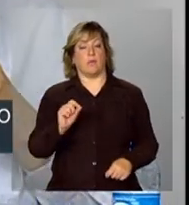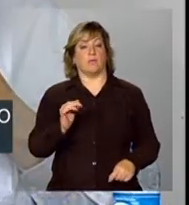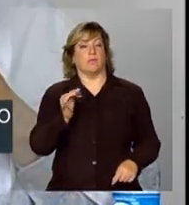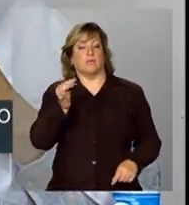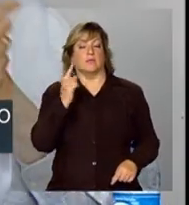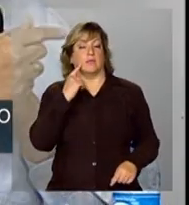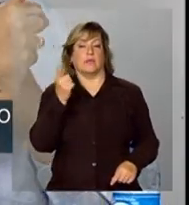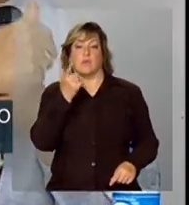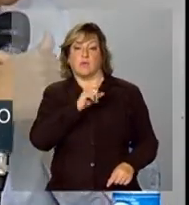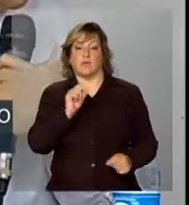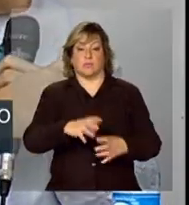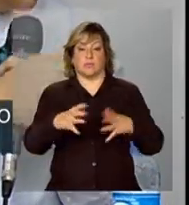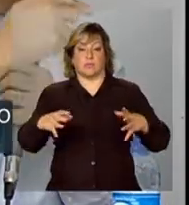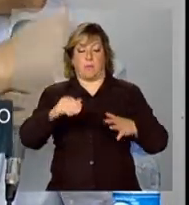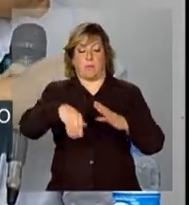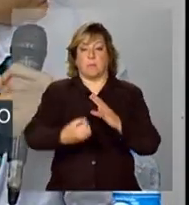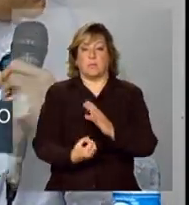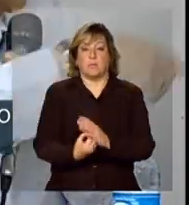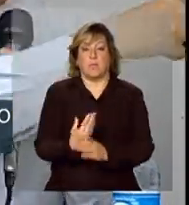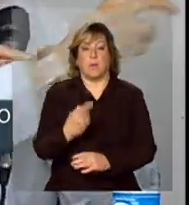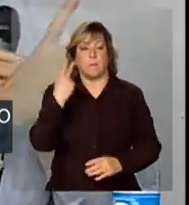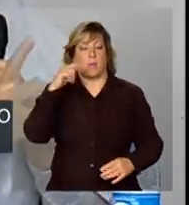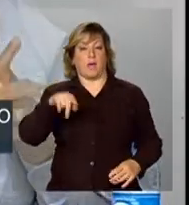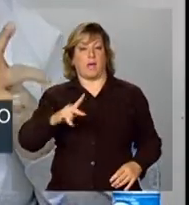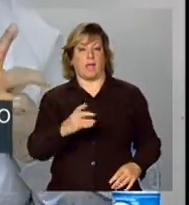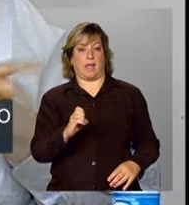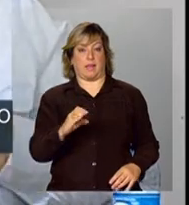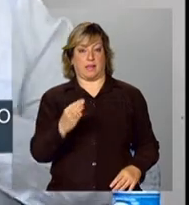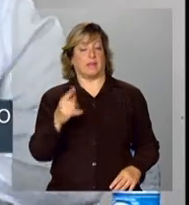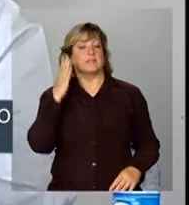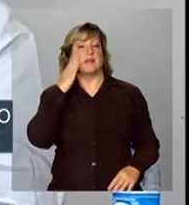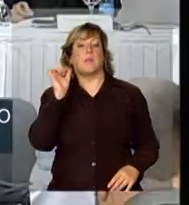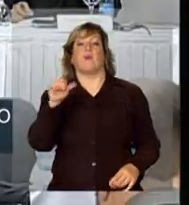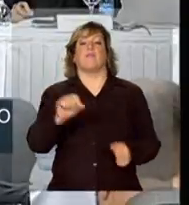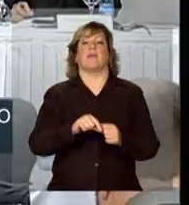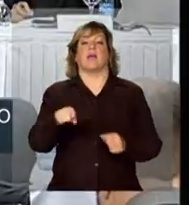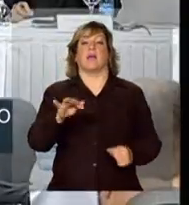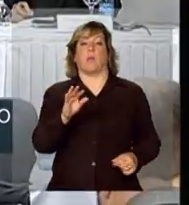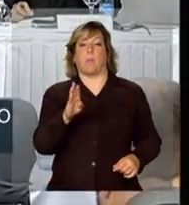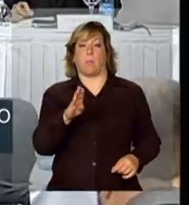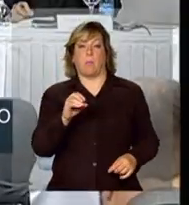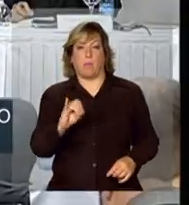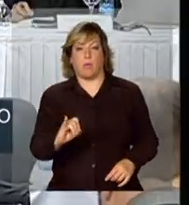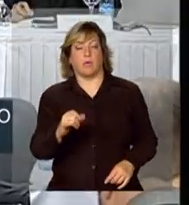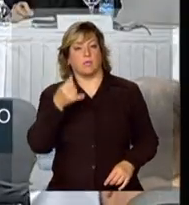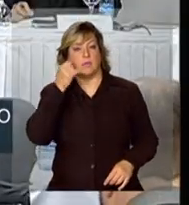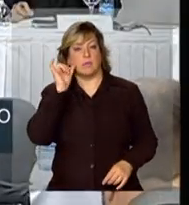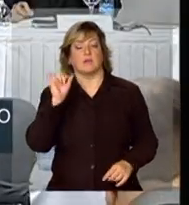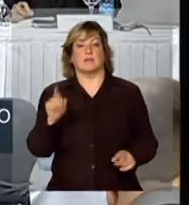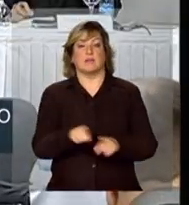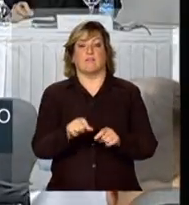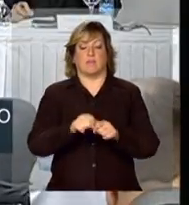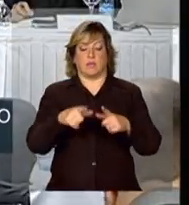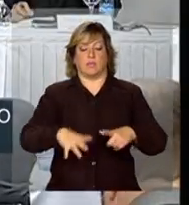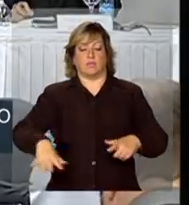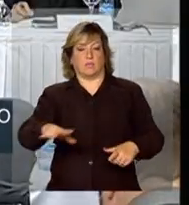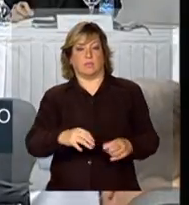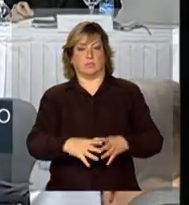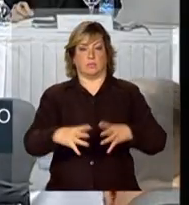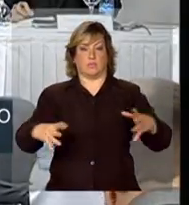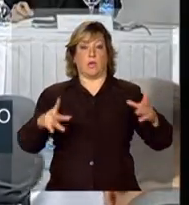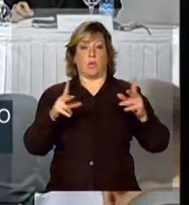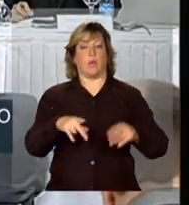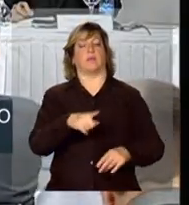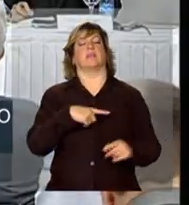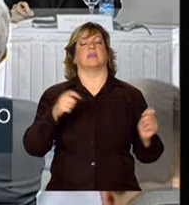aumentar a produtividade para pecuário por hectare, para saber o que faz com aquele boi, mas oferecer essas áreas para a expansão de produção de alimentos, como o Lovatelli fala, que